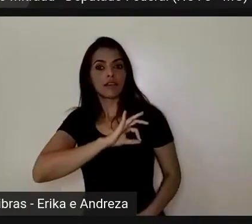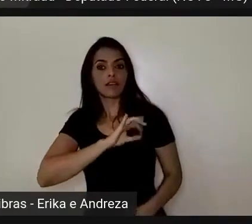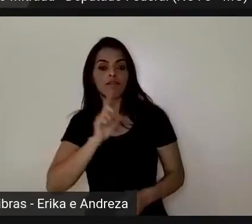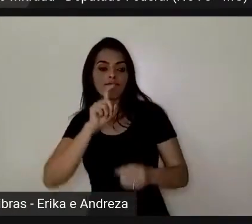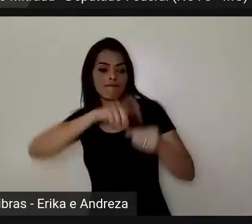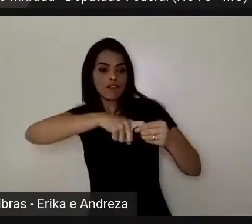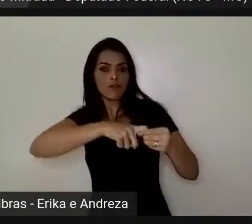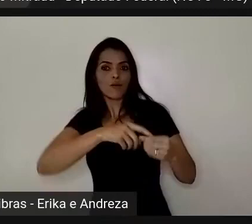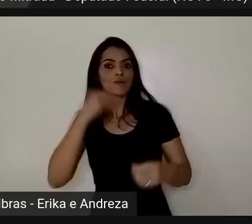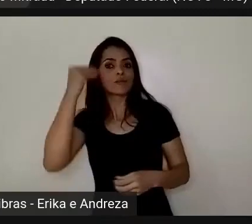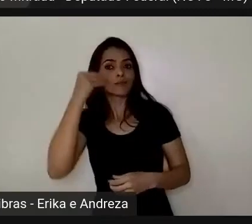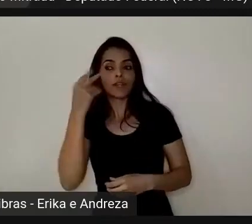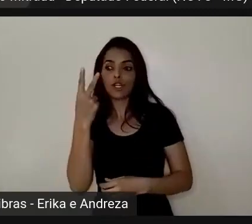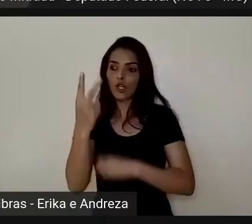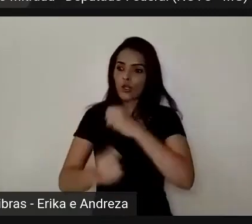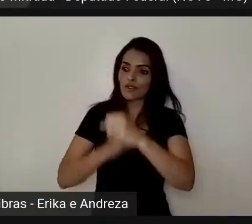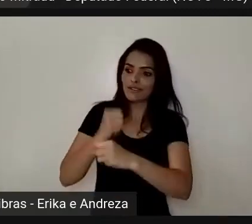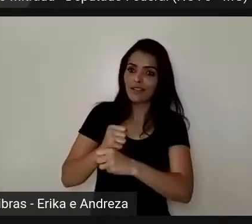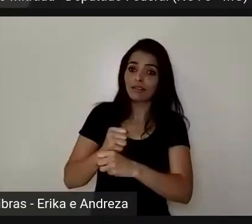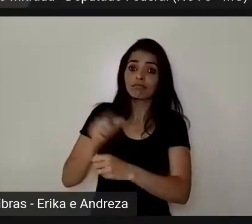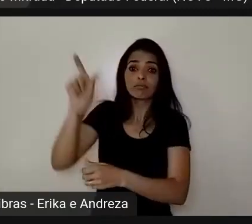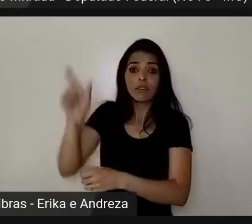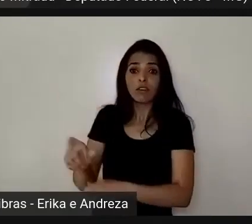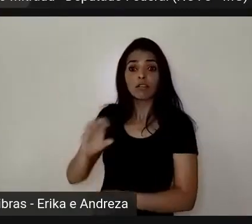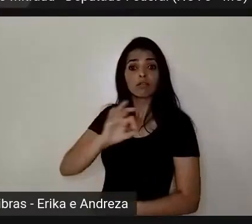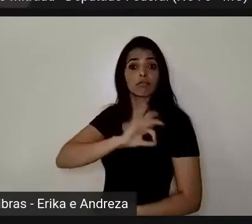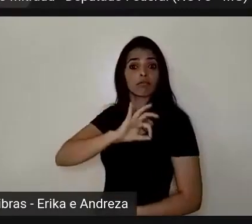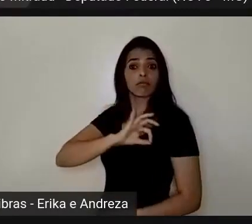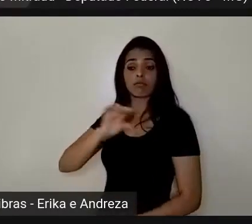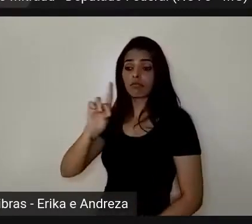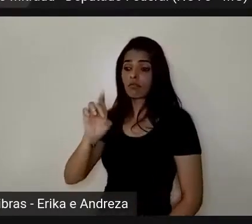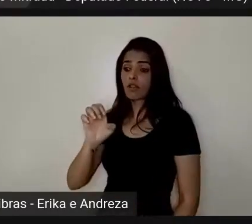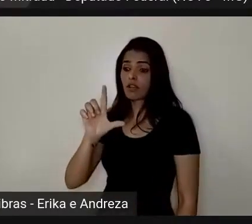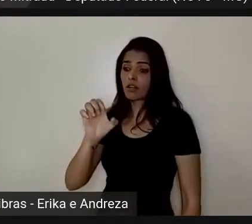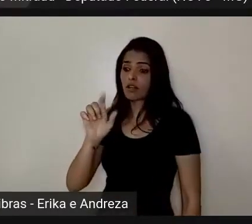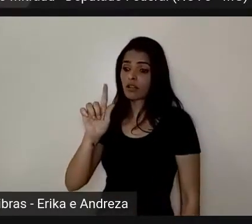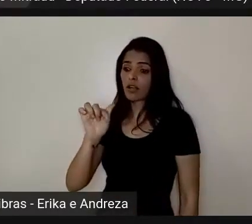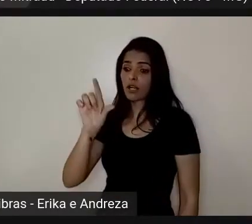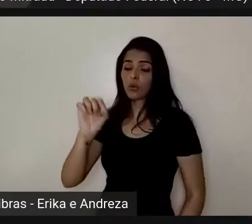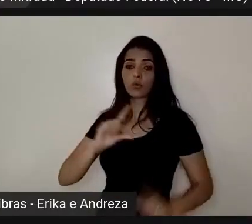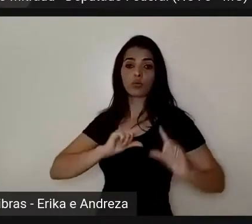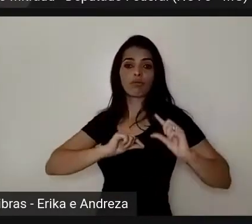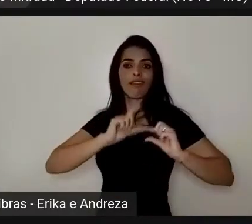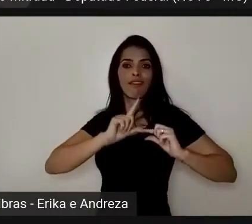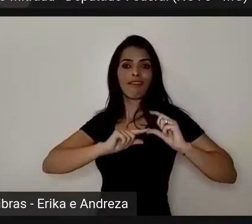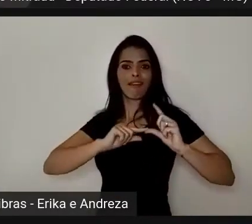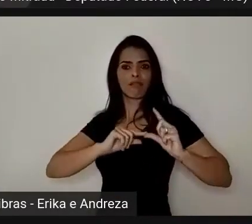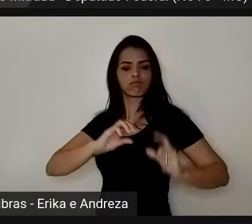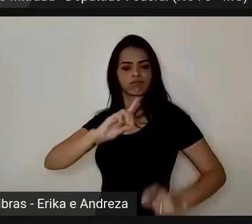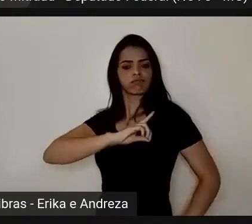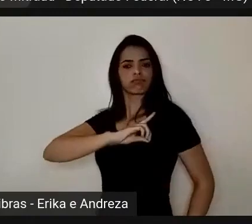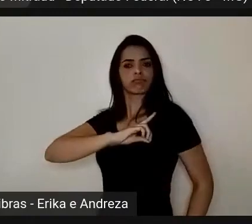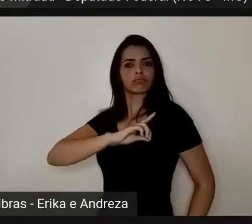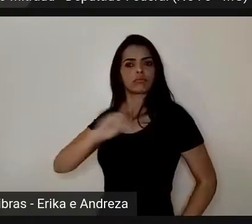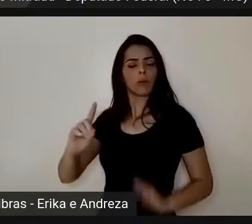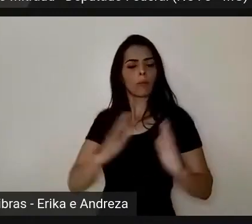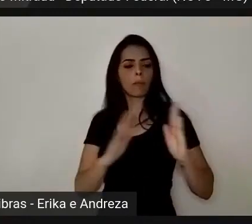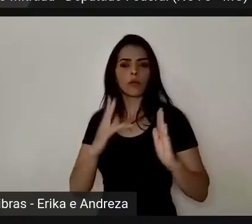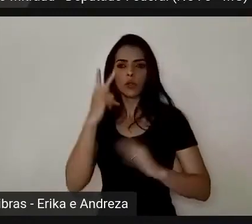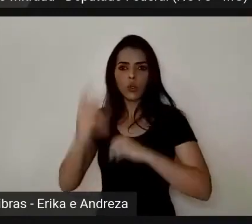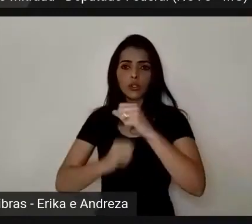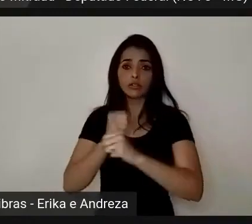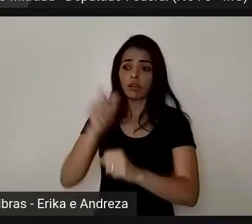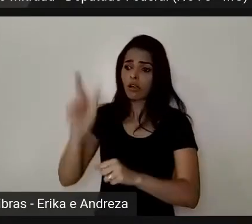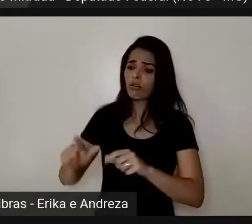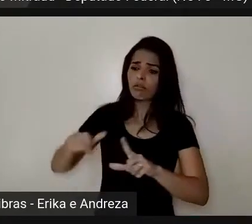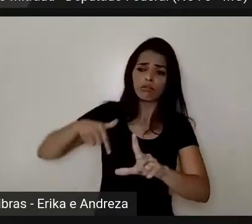por 2 anos. Oficialmente ele é um delegado, né? Então, nesse período de 2 anos, ele vai agir como